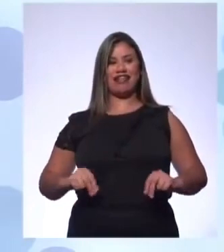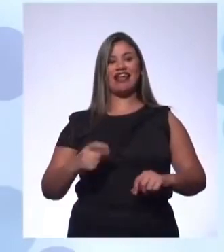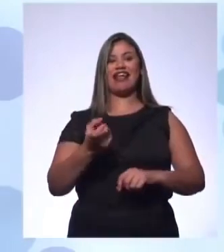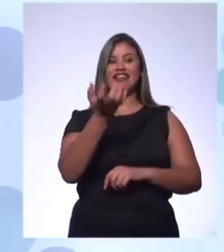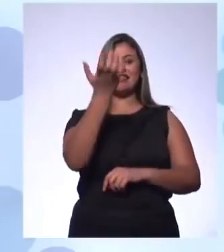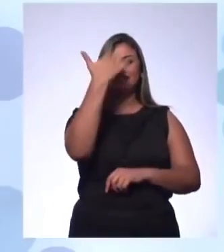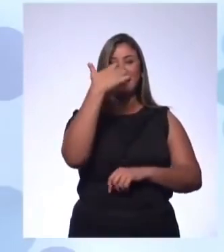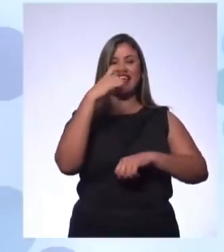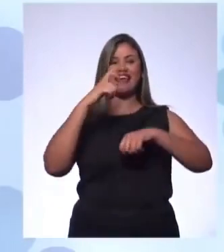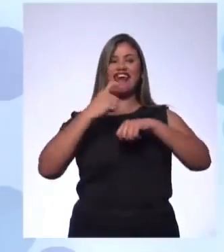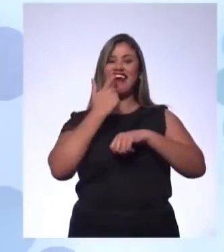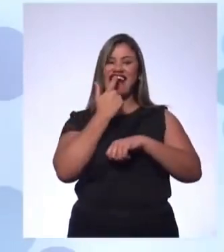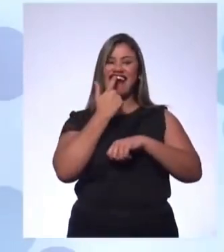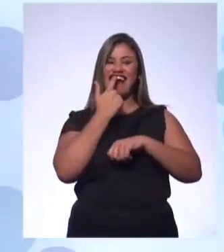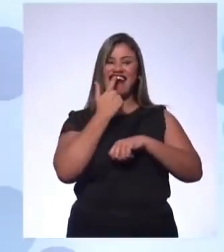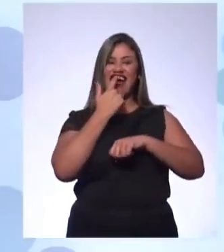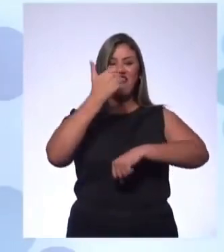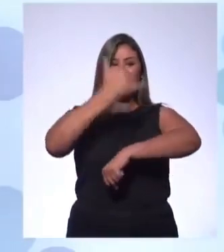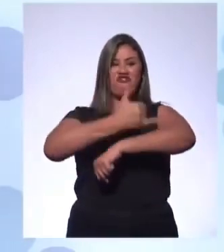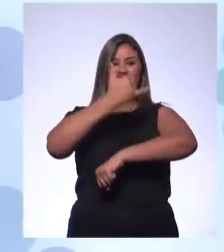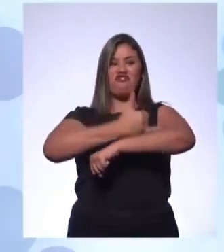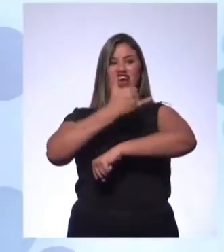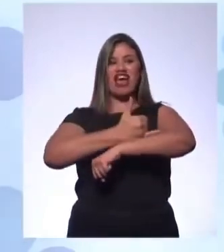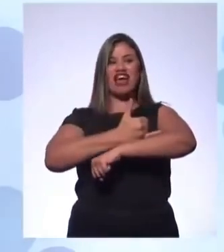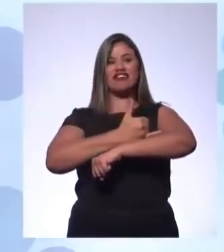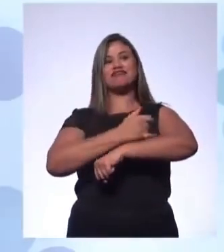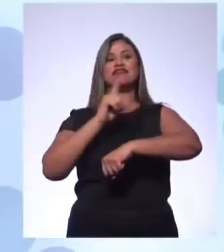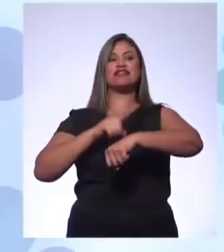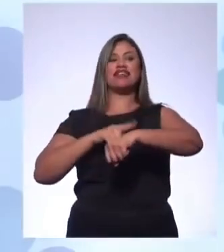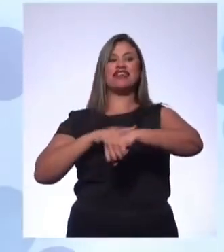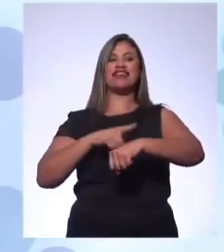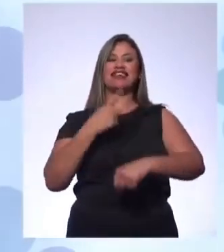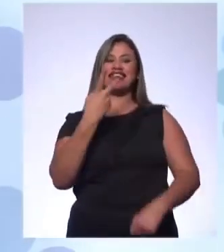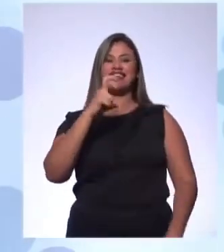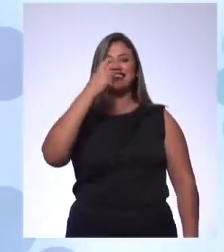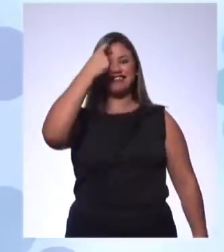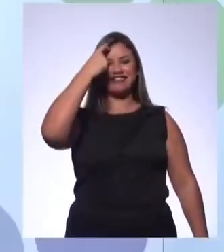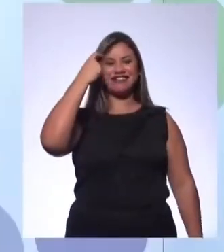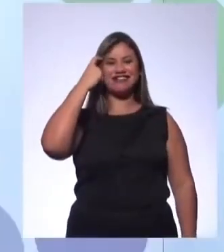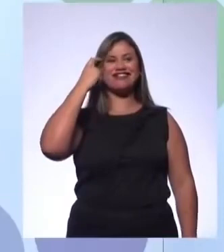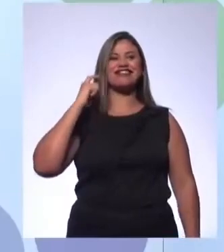de adamantium. Poxa, valendo isso... 15 segundos.